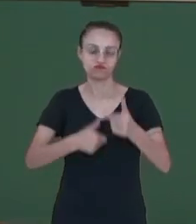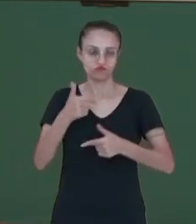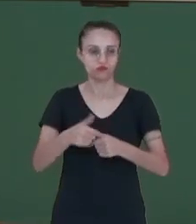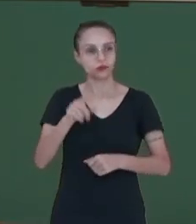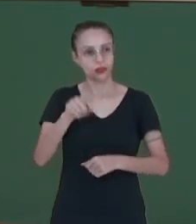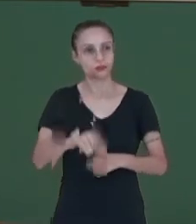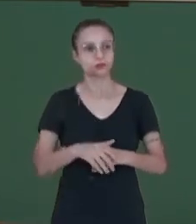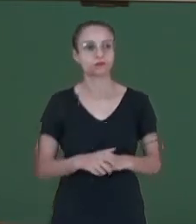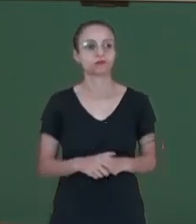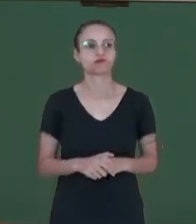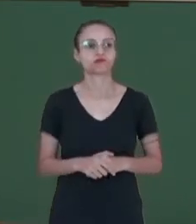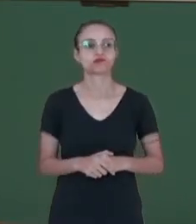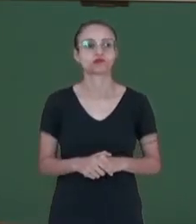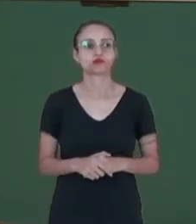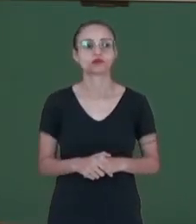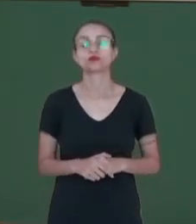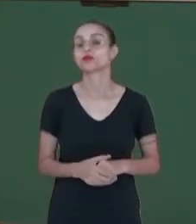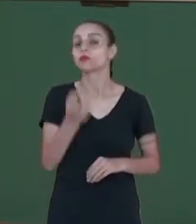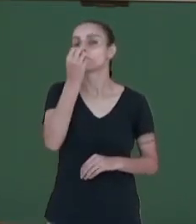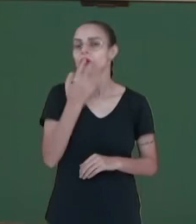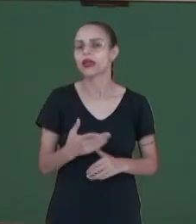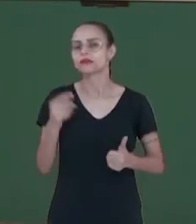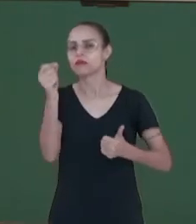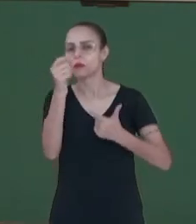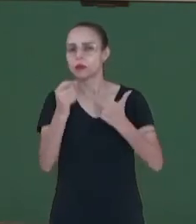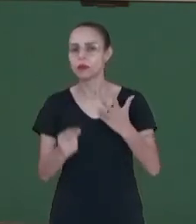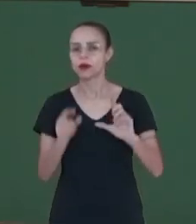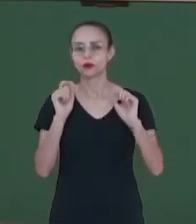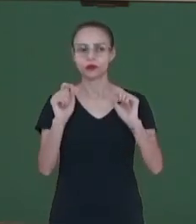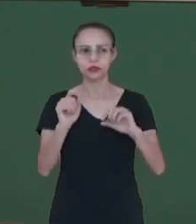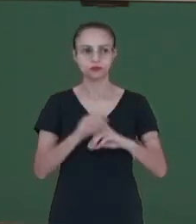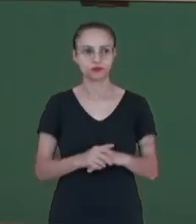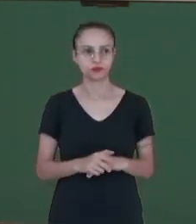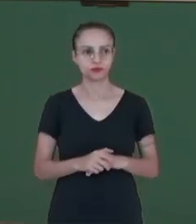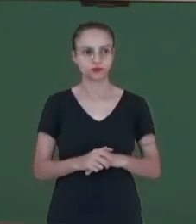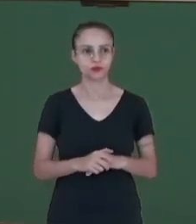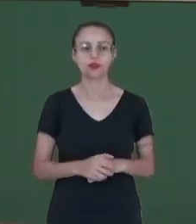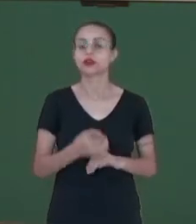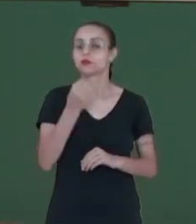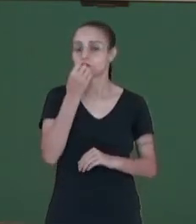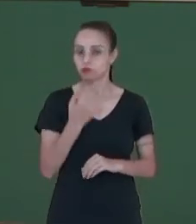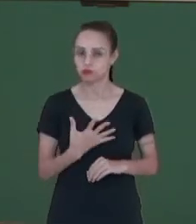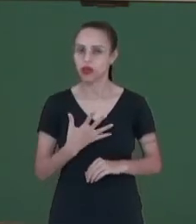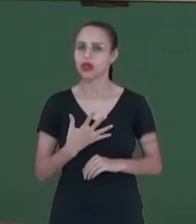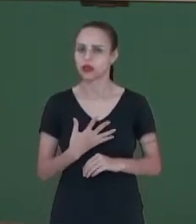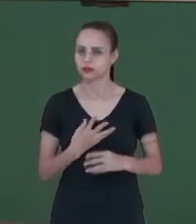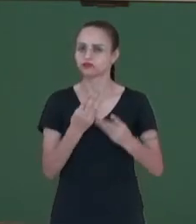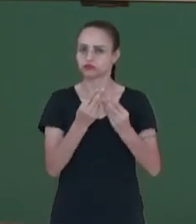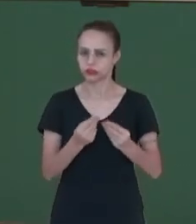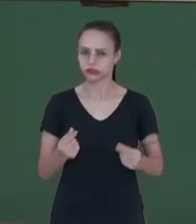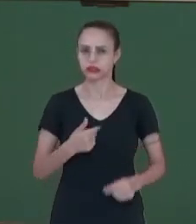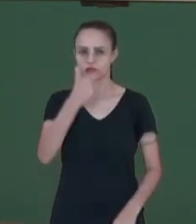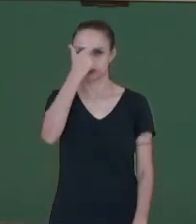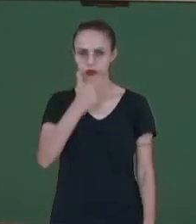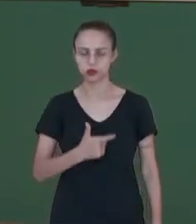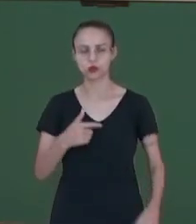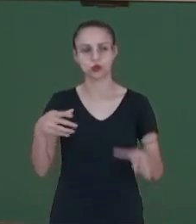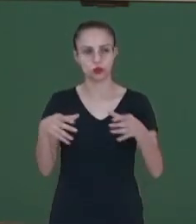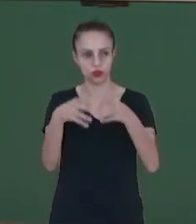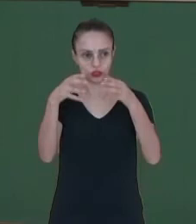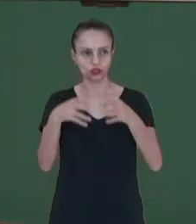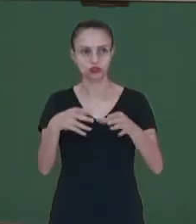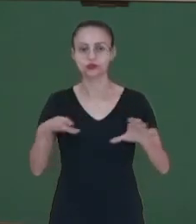ginástica laboral. E quais são os benefícios dessa ginástica? Promove o bem-estar individual e coletivo, porque ela é feita